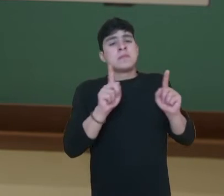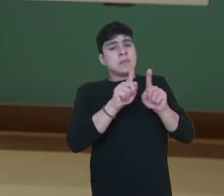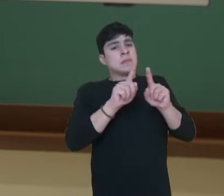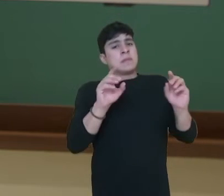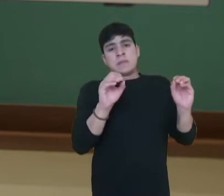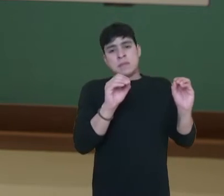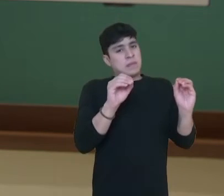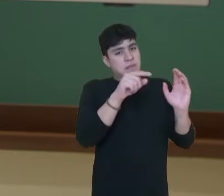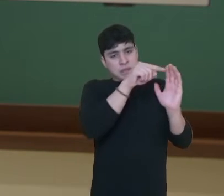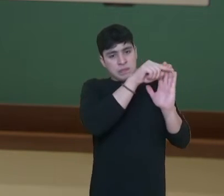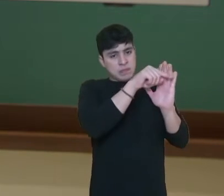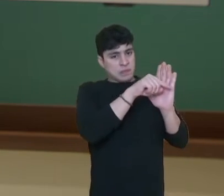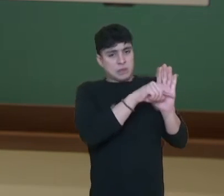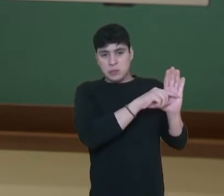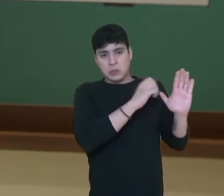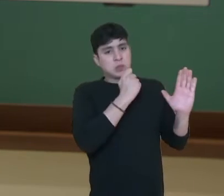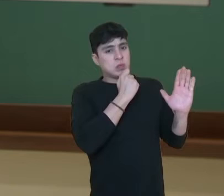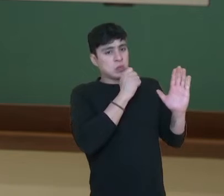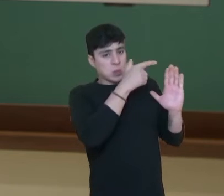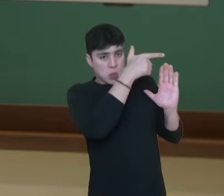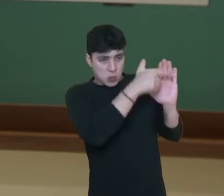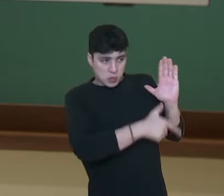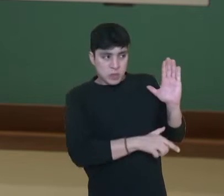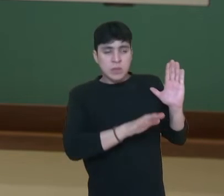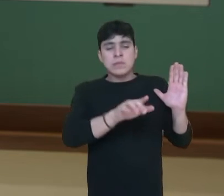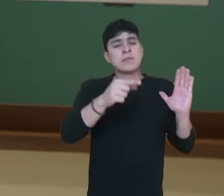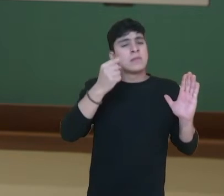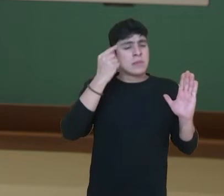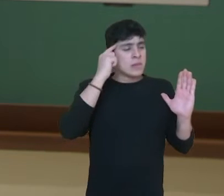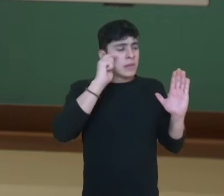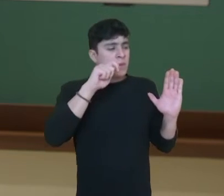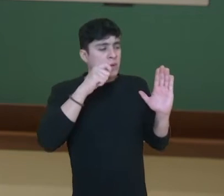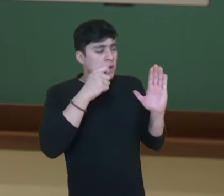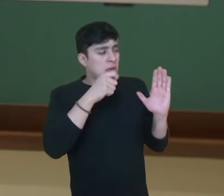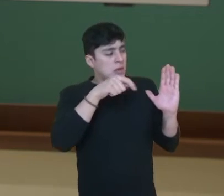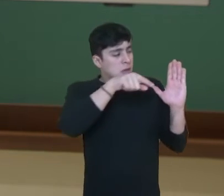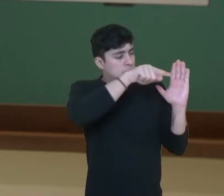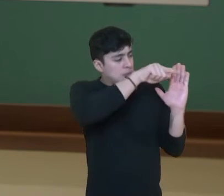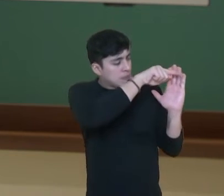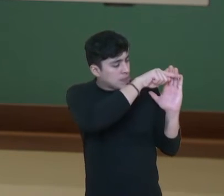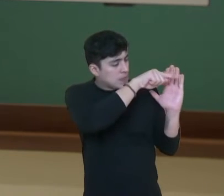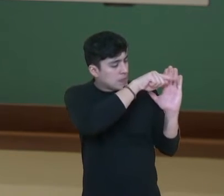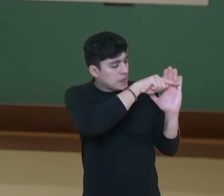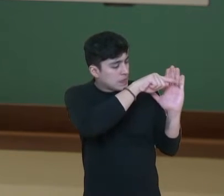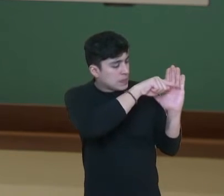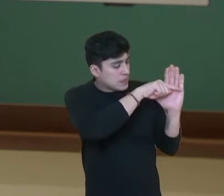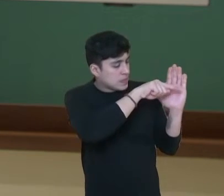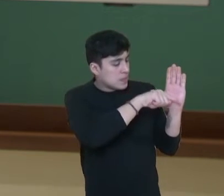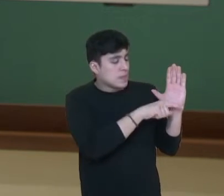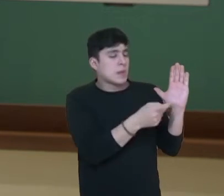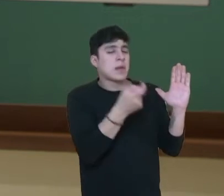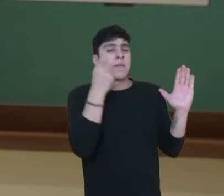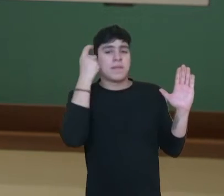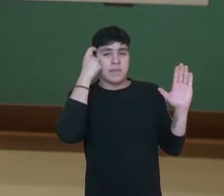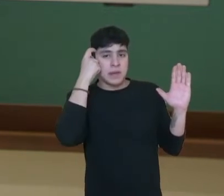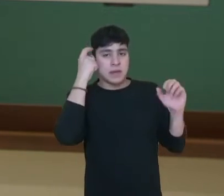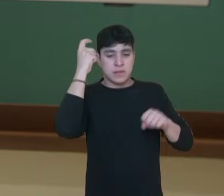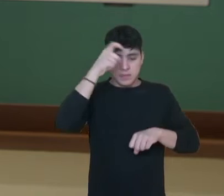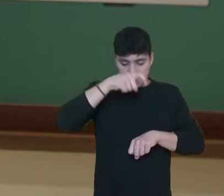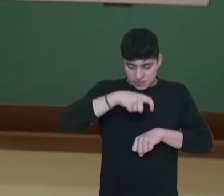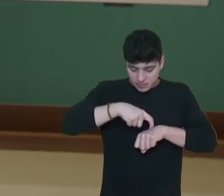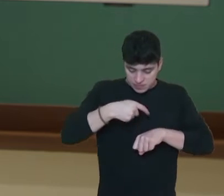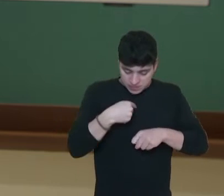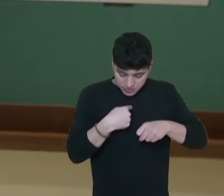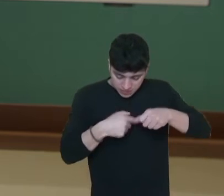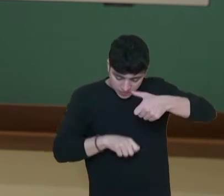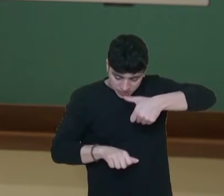critérios pré-estabelecidos, e vamos pensar um pouquinho agora nesses critérios. O que a gente tem que pensar na hora de fazer essa